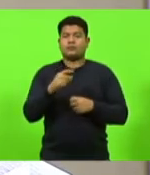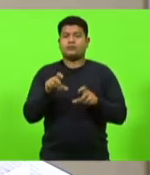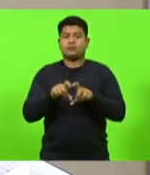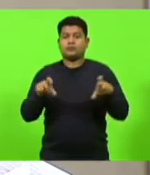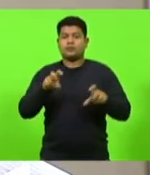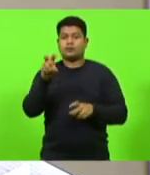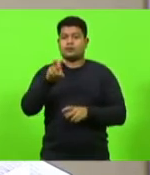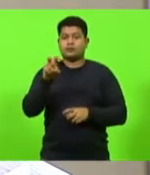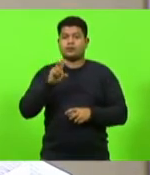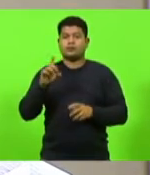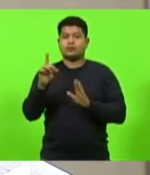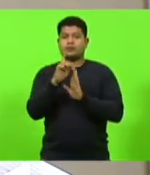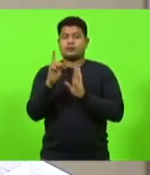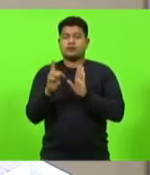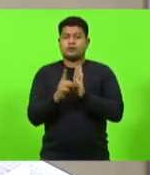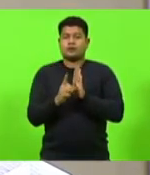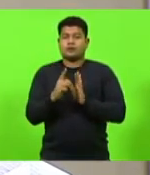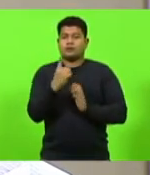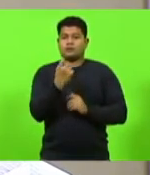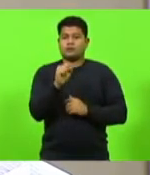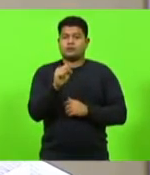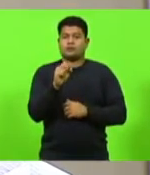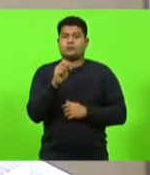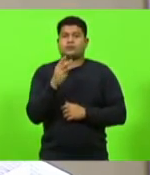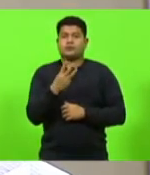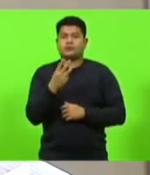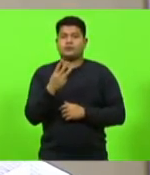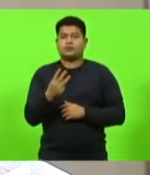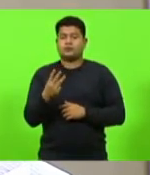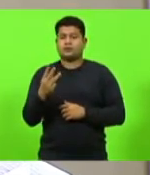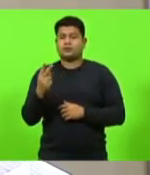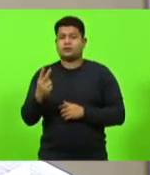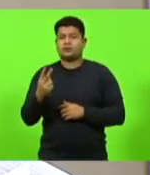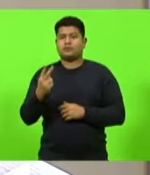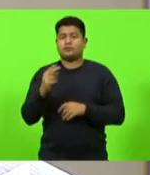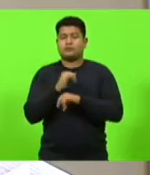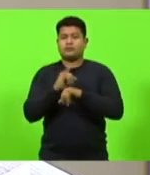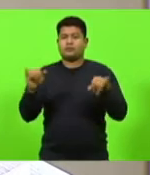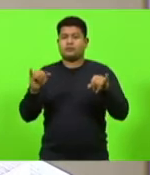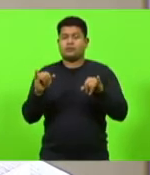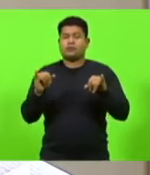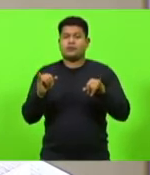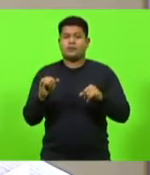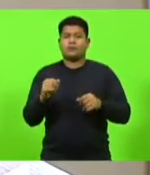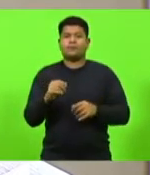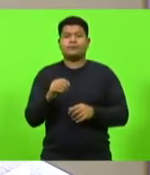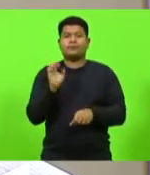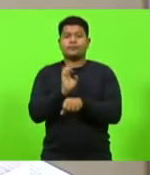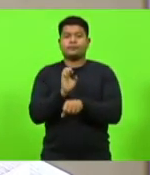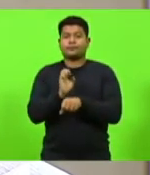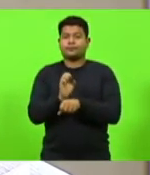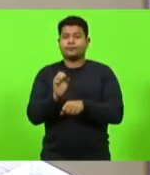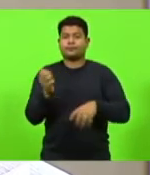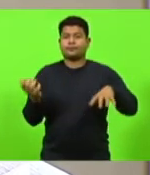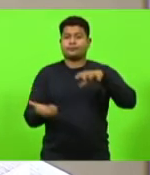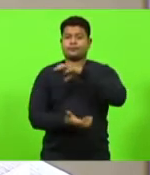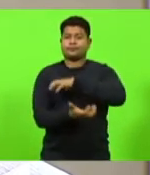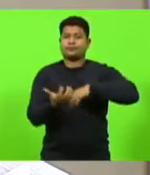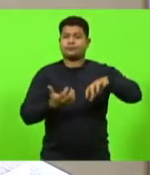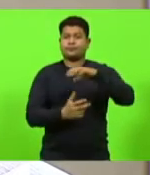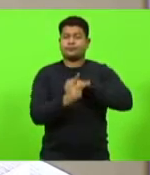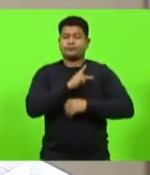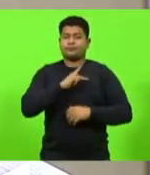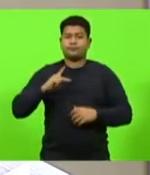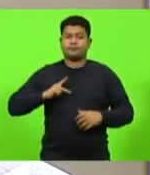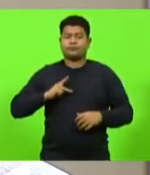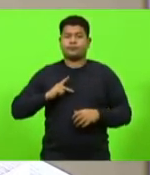Legislativo 18.332 de 2020, que declara estado de calamidade pública no Estado de Santa Catarina para fins do disposto no artigo